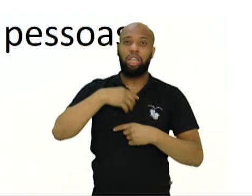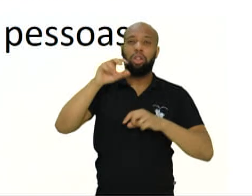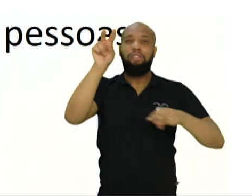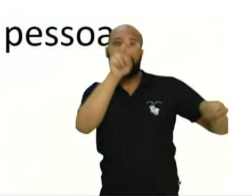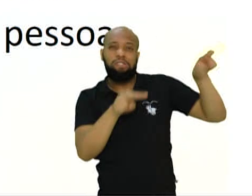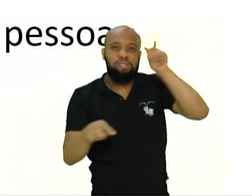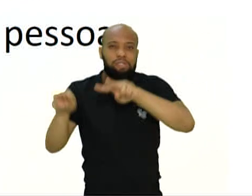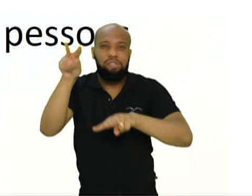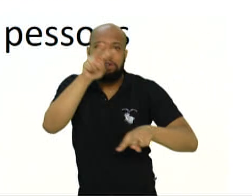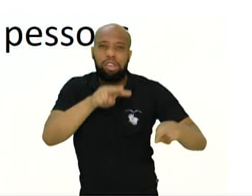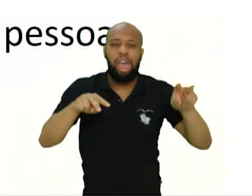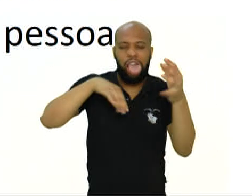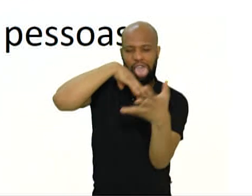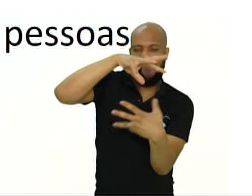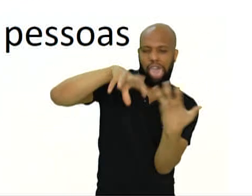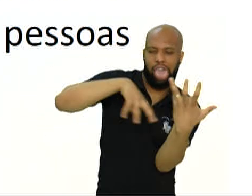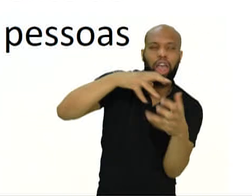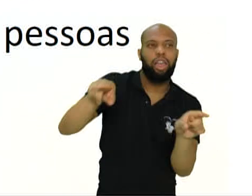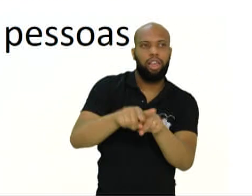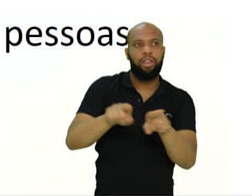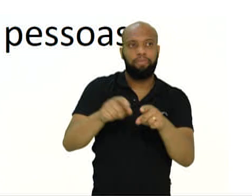aumentando. Aqui nós temos